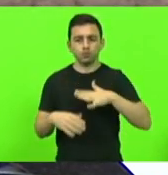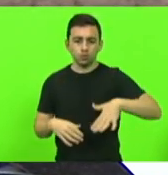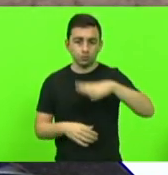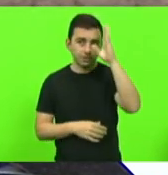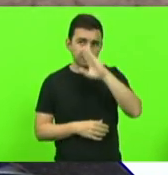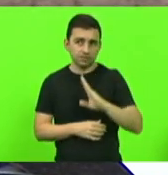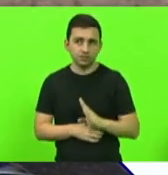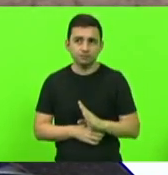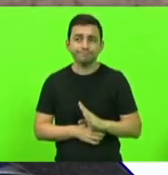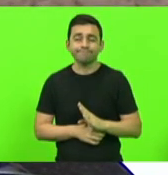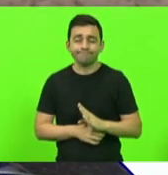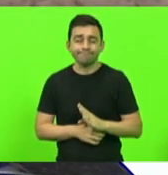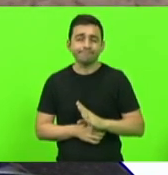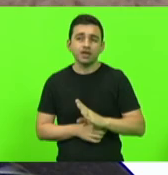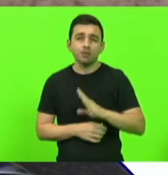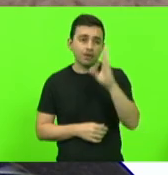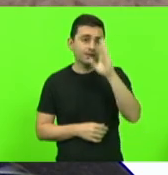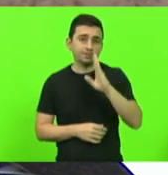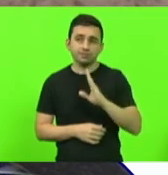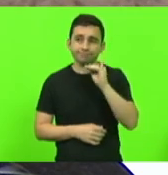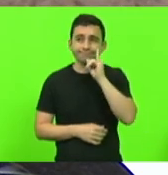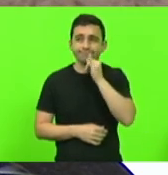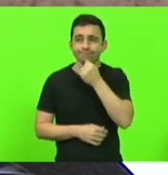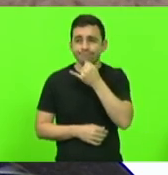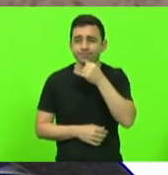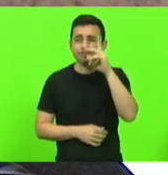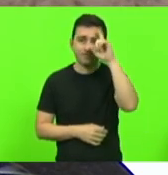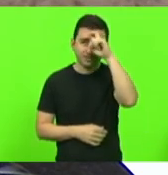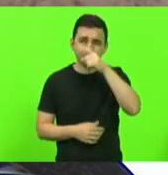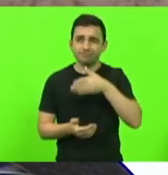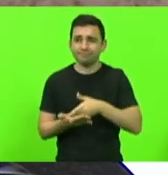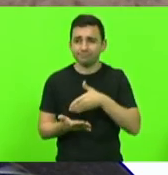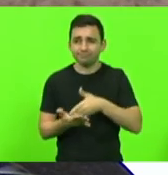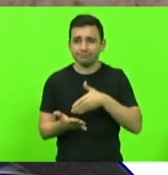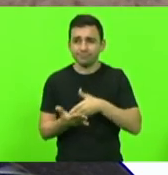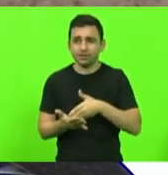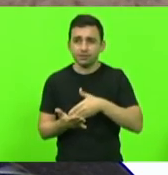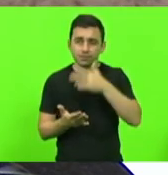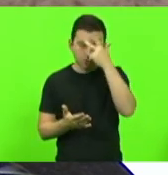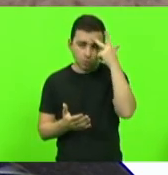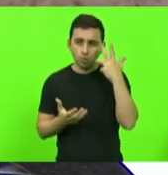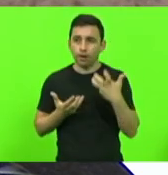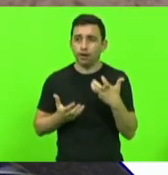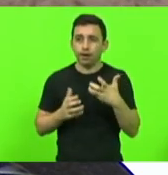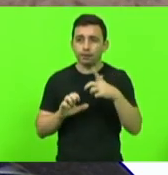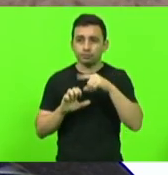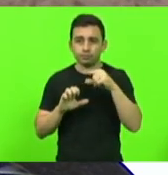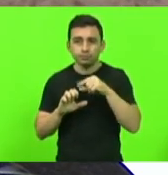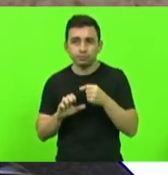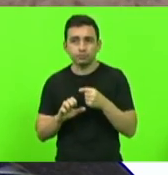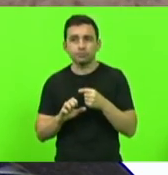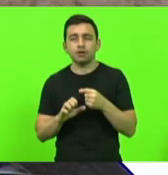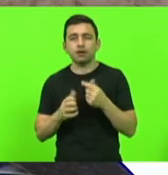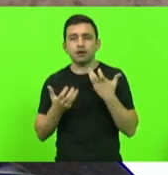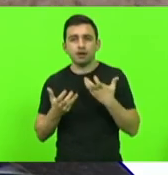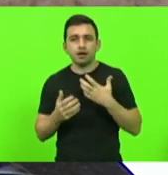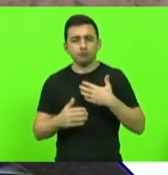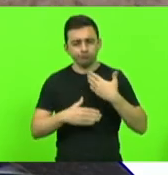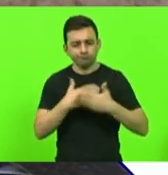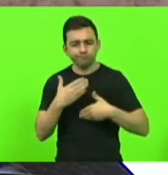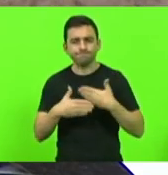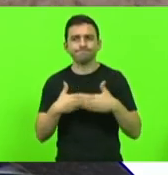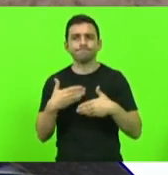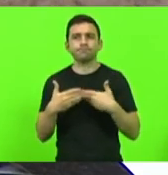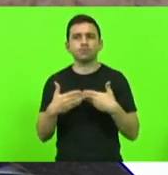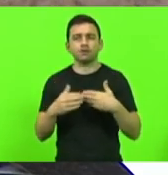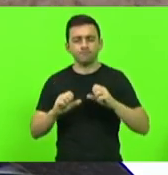que, infelizmente, dificulta tanto a vida de quem quer arriscar o seu capital, quem quer dedicar a sua vida